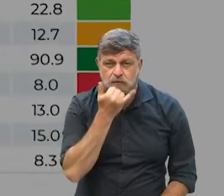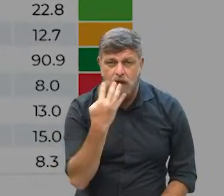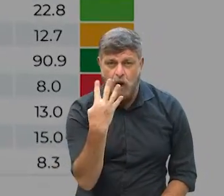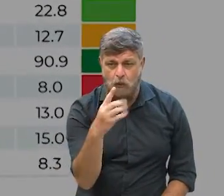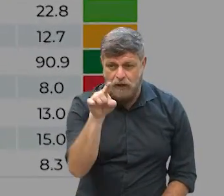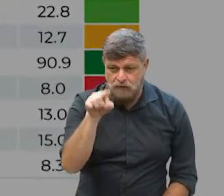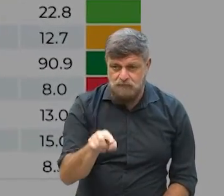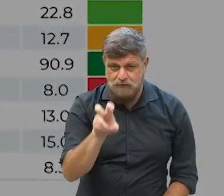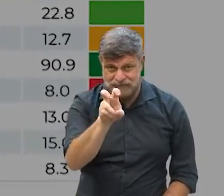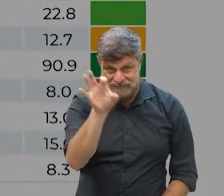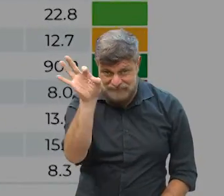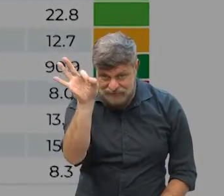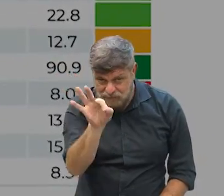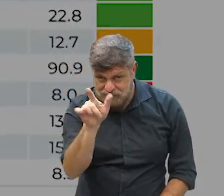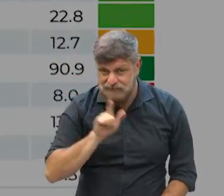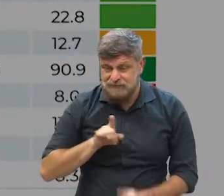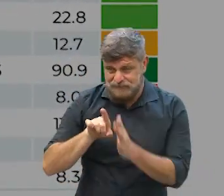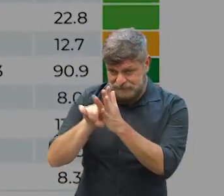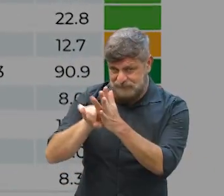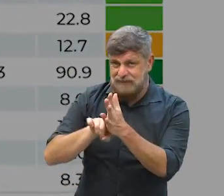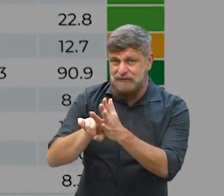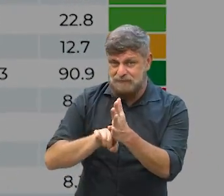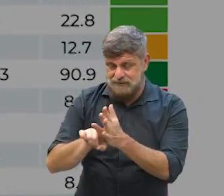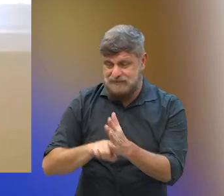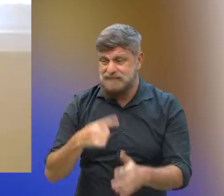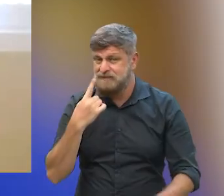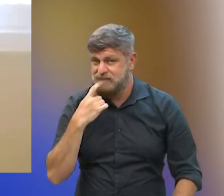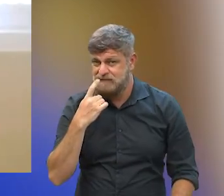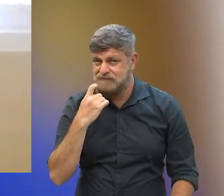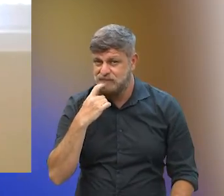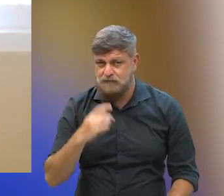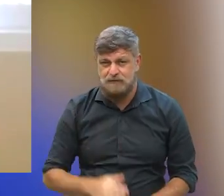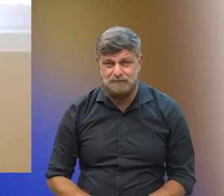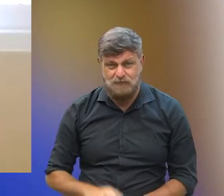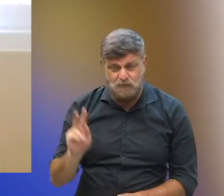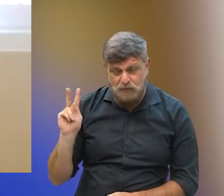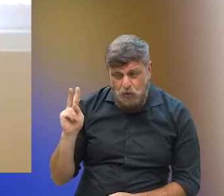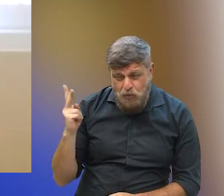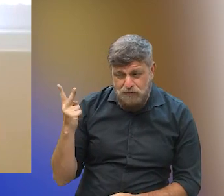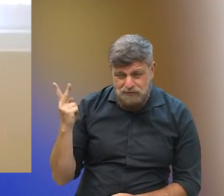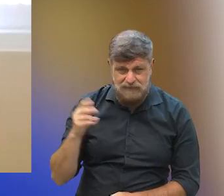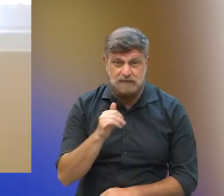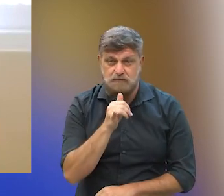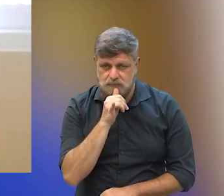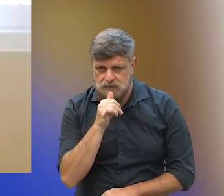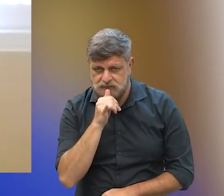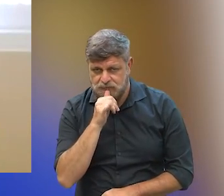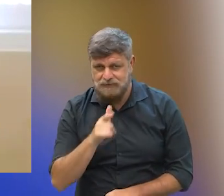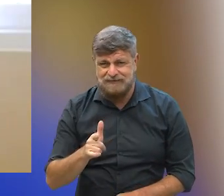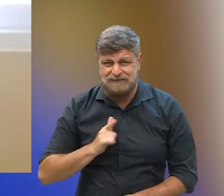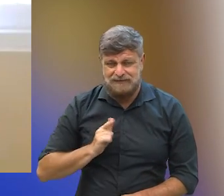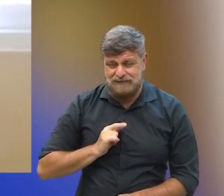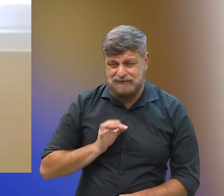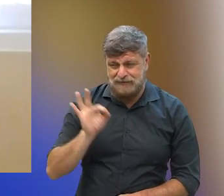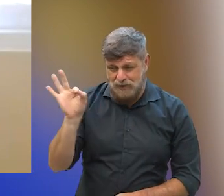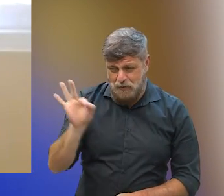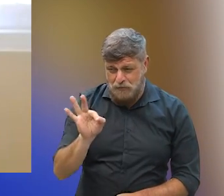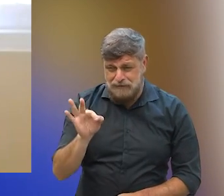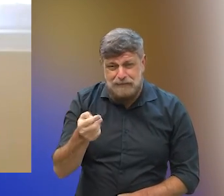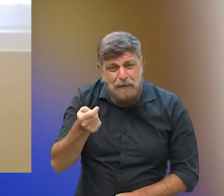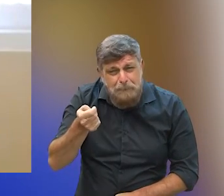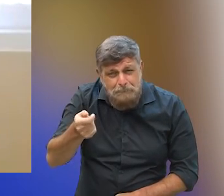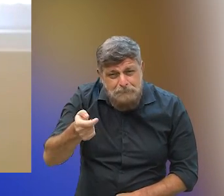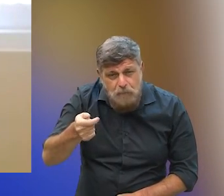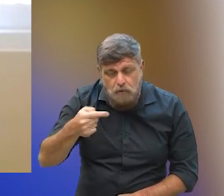na faixa vermelha do estudo publicado pelo Estado. No caso de Hortolândia, por exemplo, apesar do índice ser baixo,